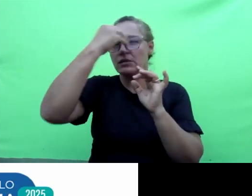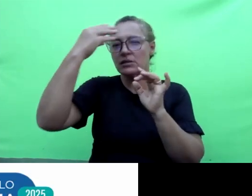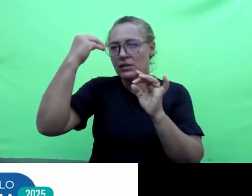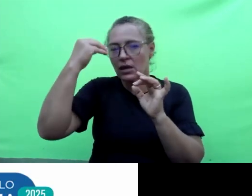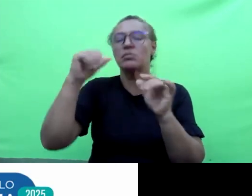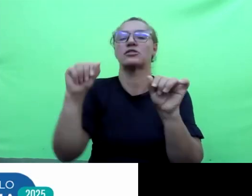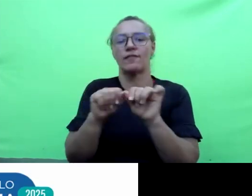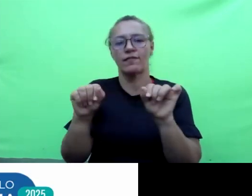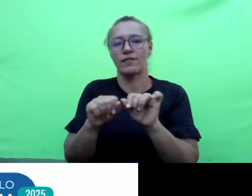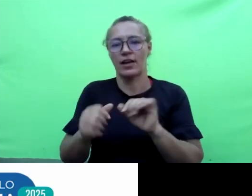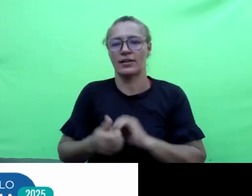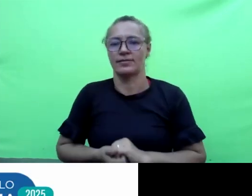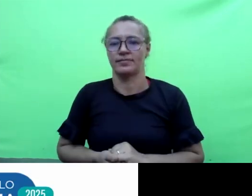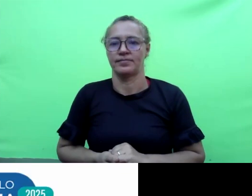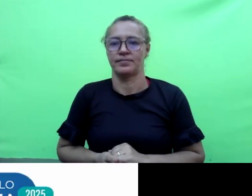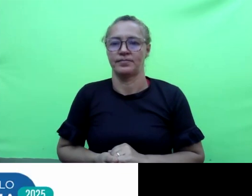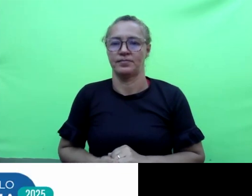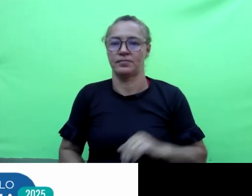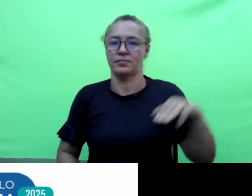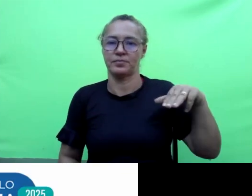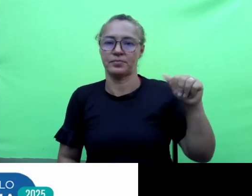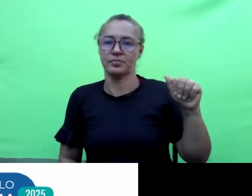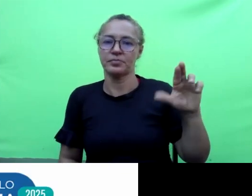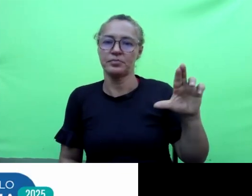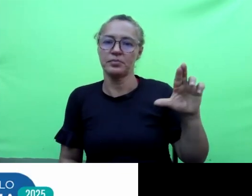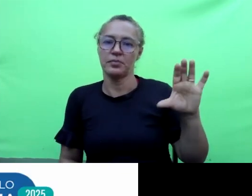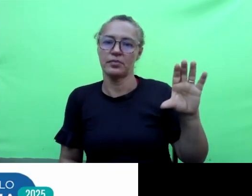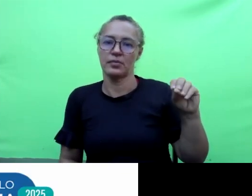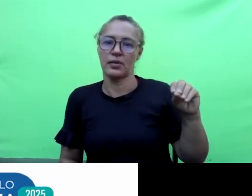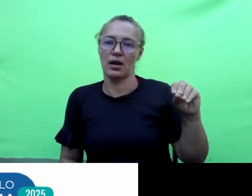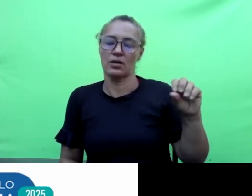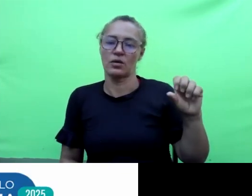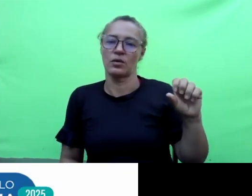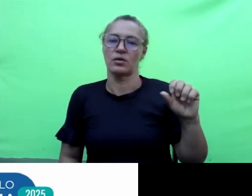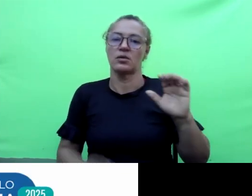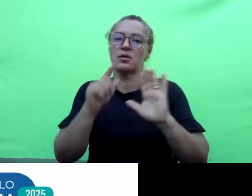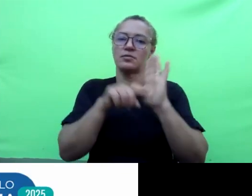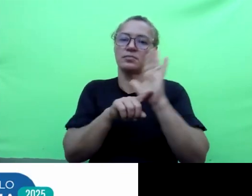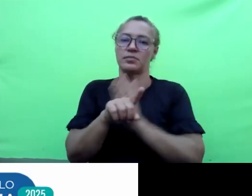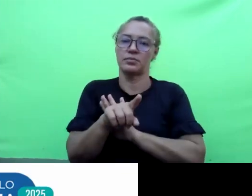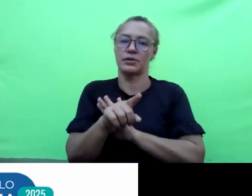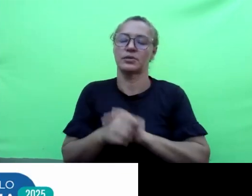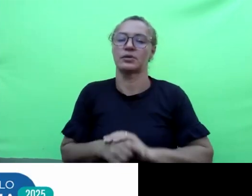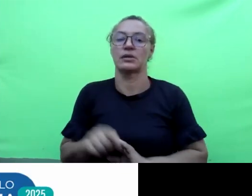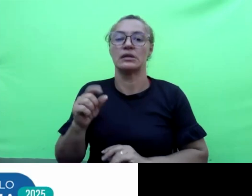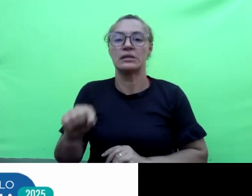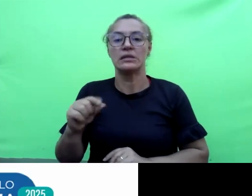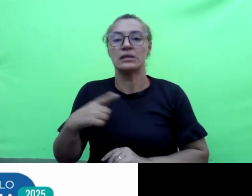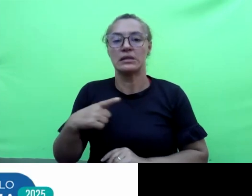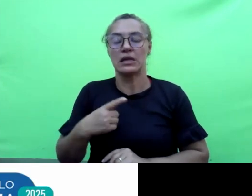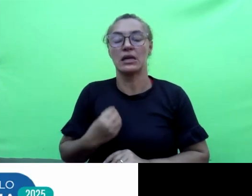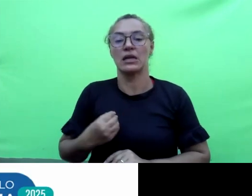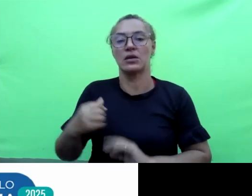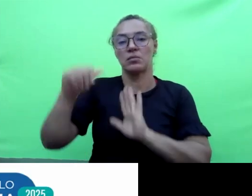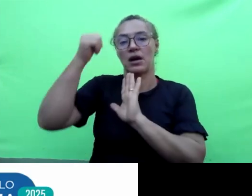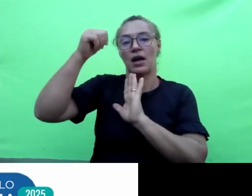Perfeito. O Marco Sena, nosso colega aqui da sede, pergunta se existe um teste